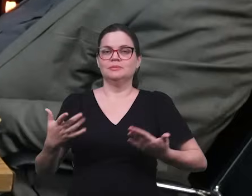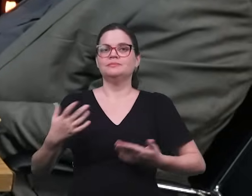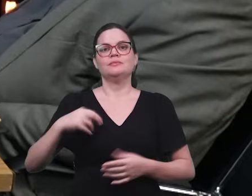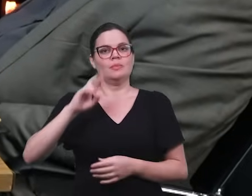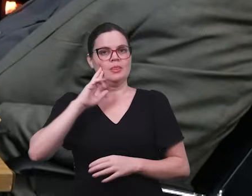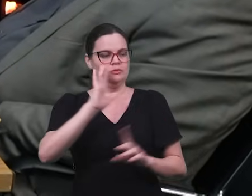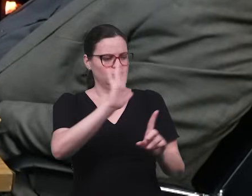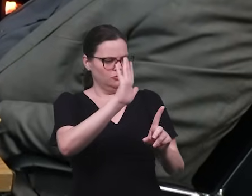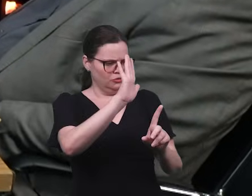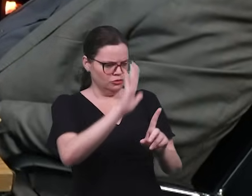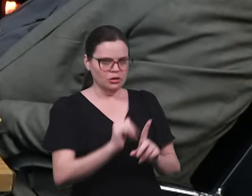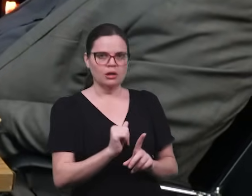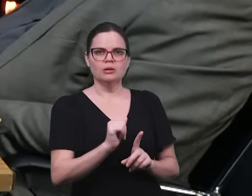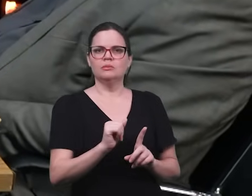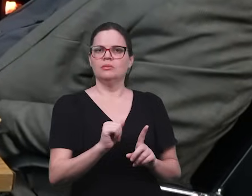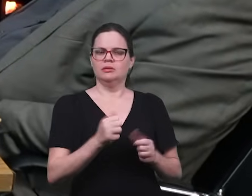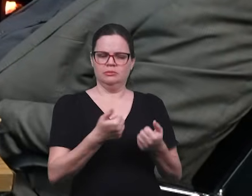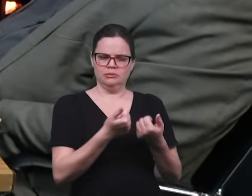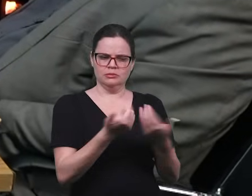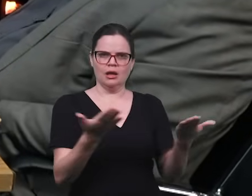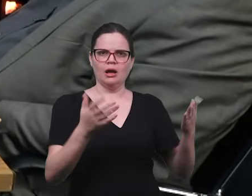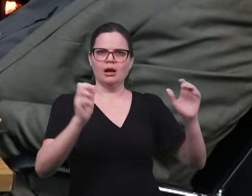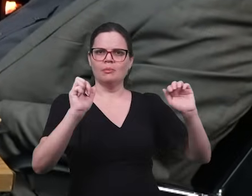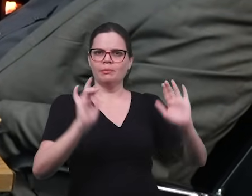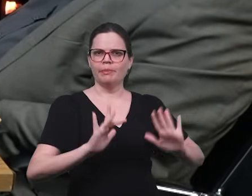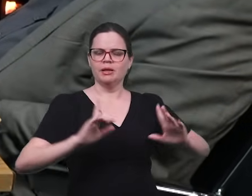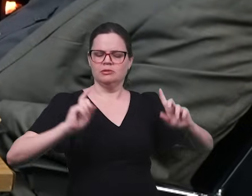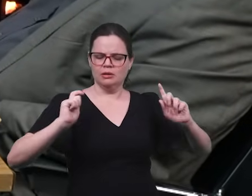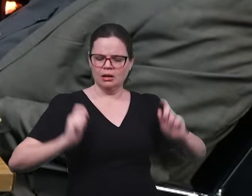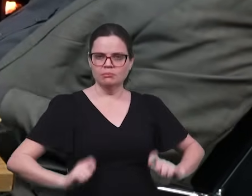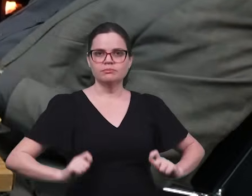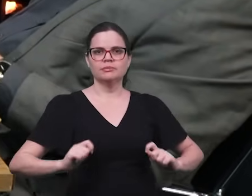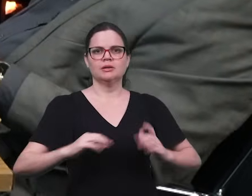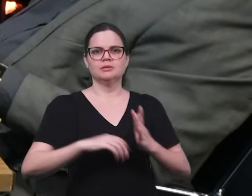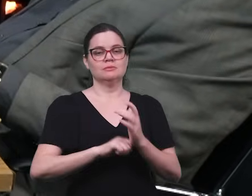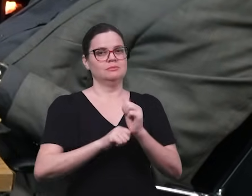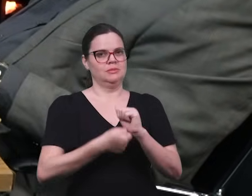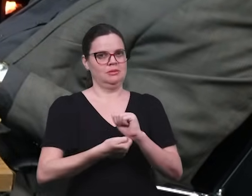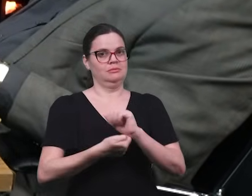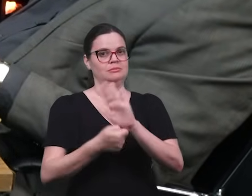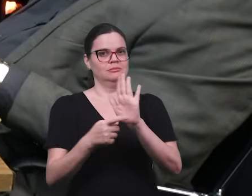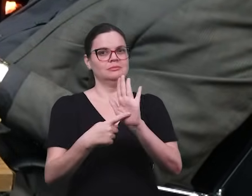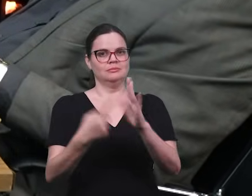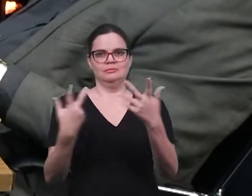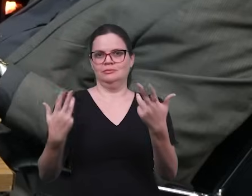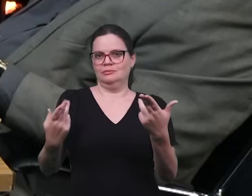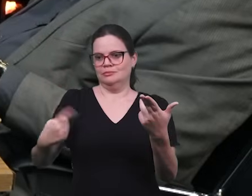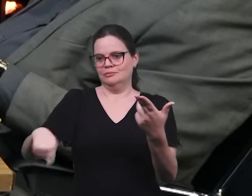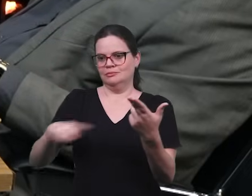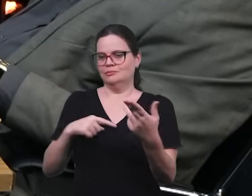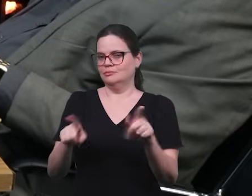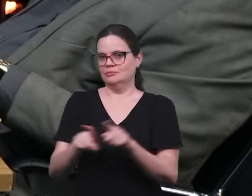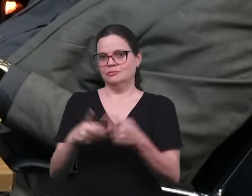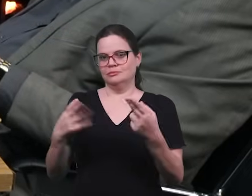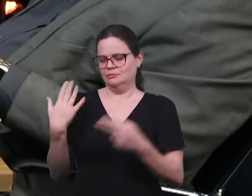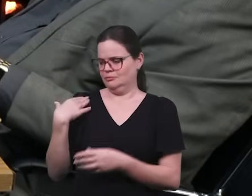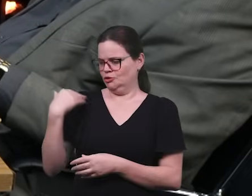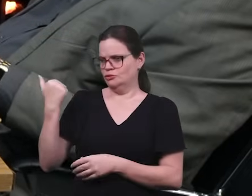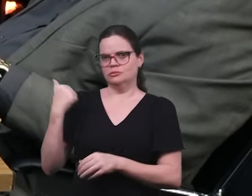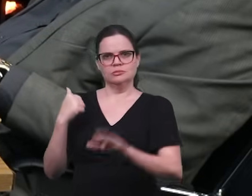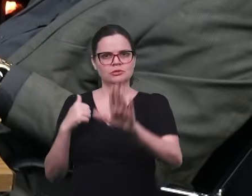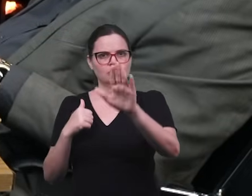ele chama o homem, né? É o ministério revelado de hoje, que o Senhor faz conosco hoje,